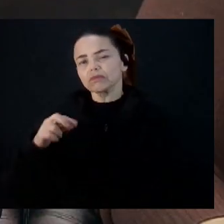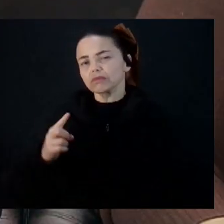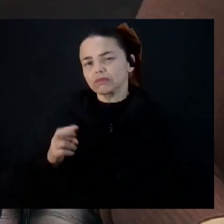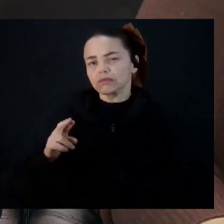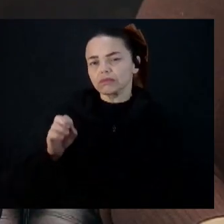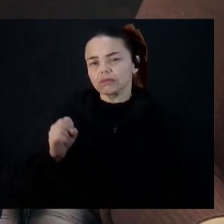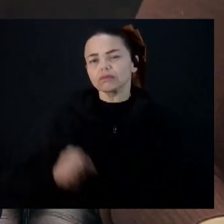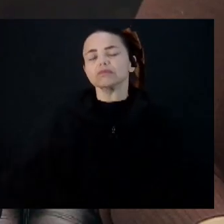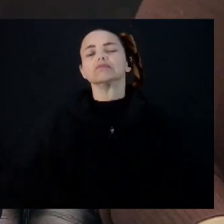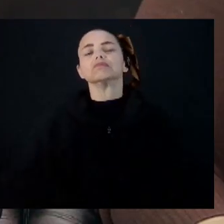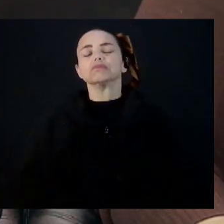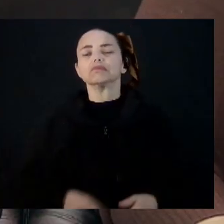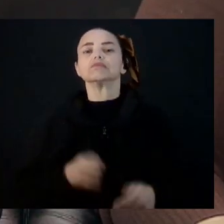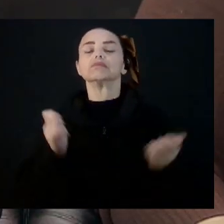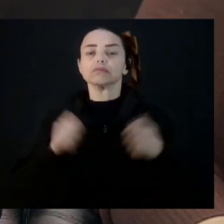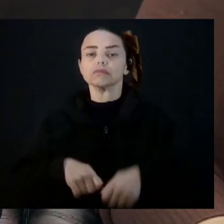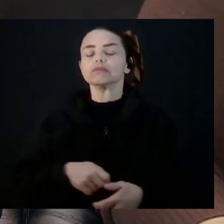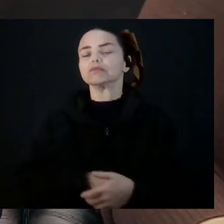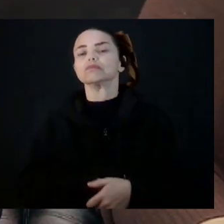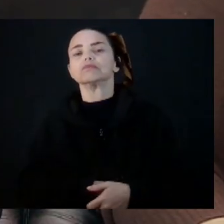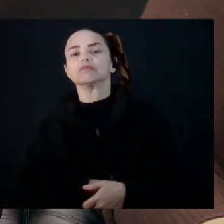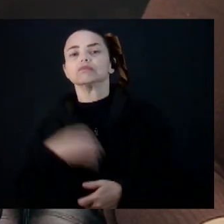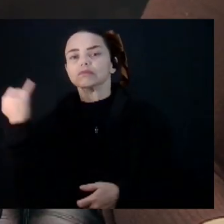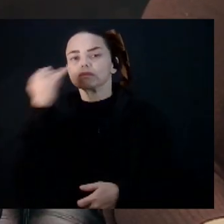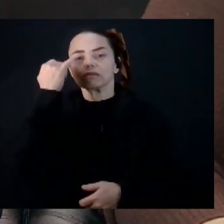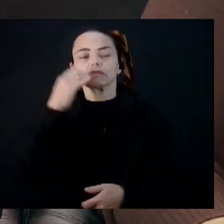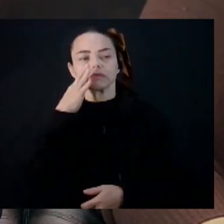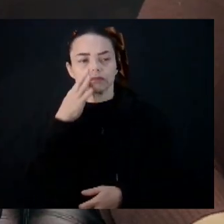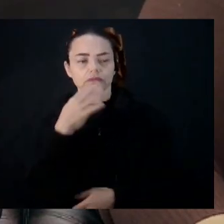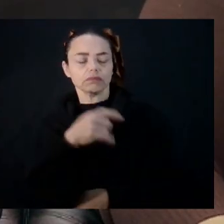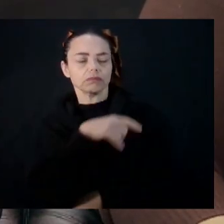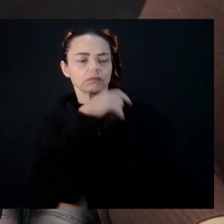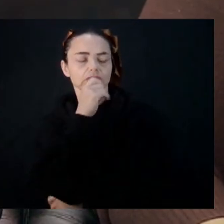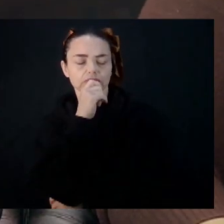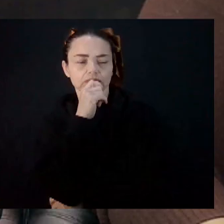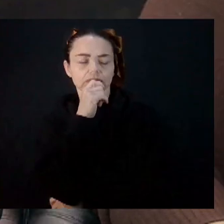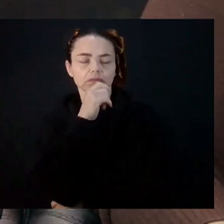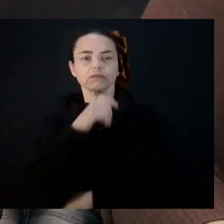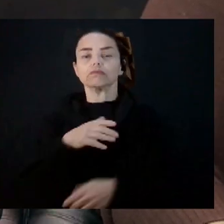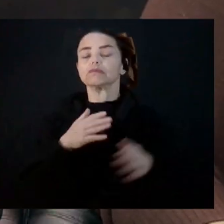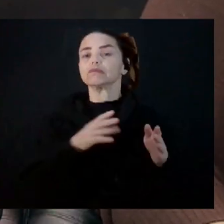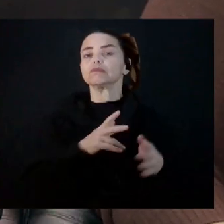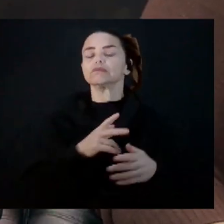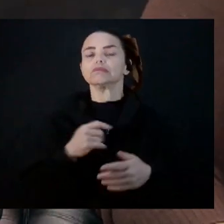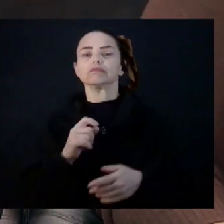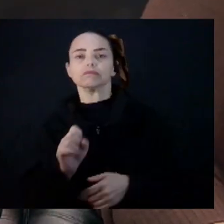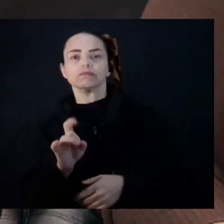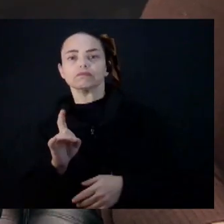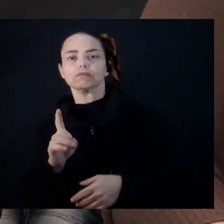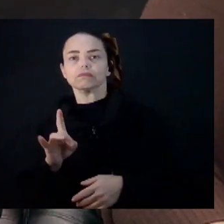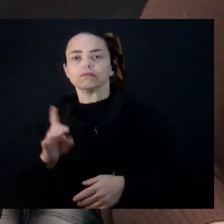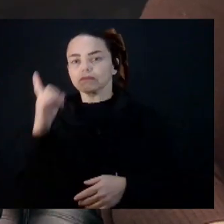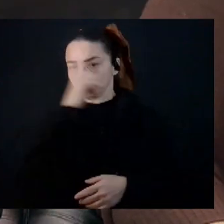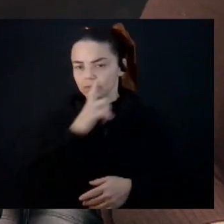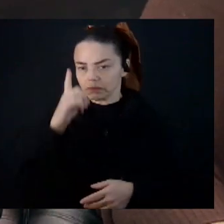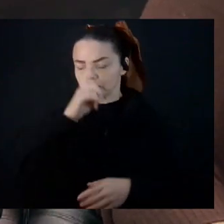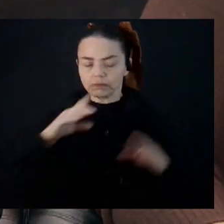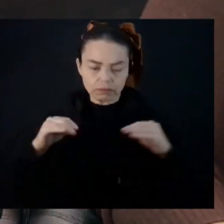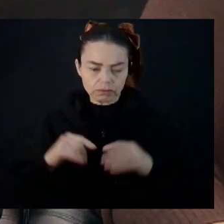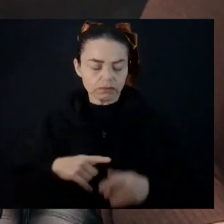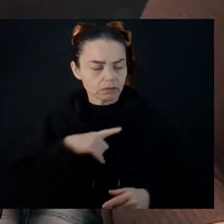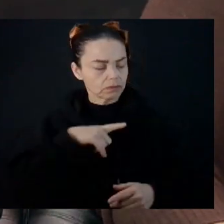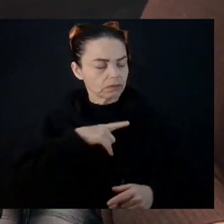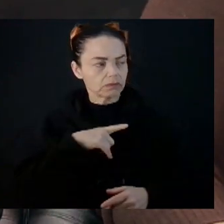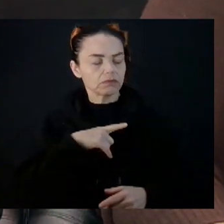sim. E é importante fazer essa observação para ver com qual frequência, se é só no domingo à noite, se tem a ver com um